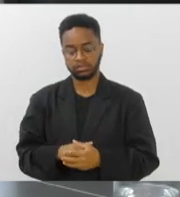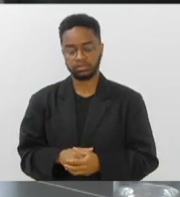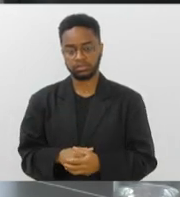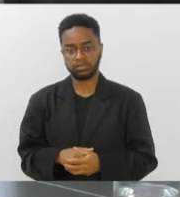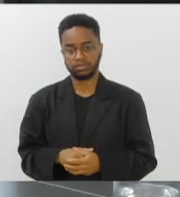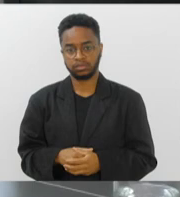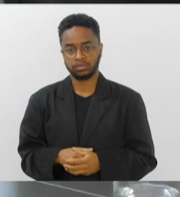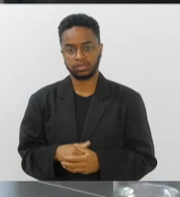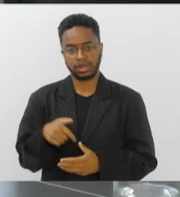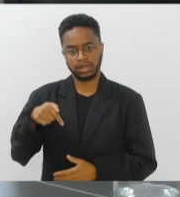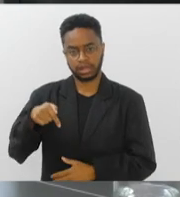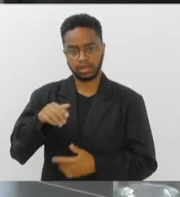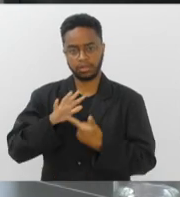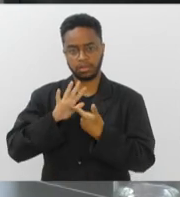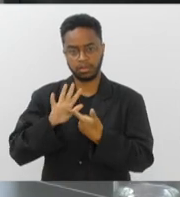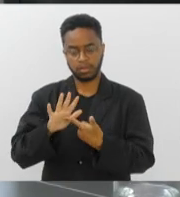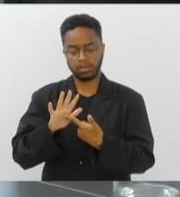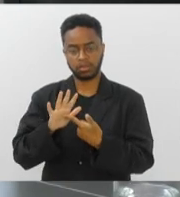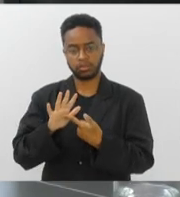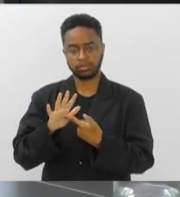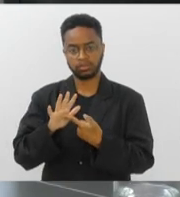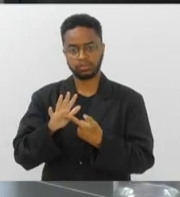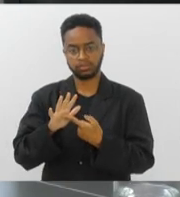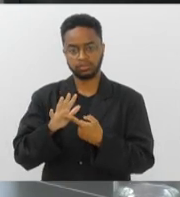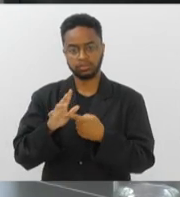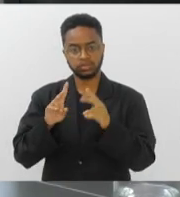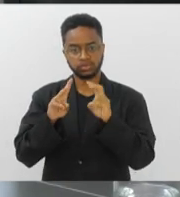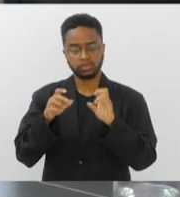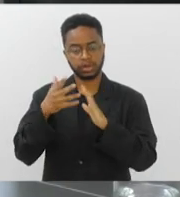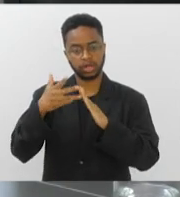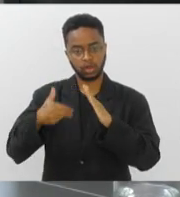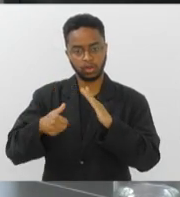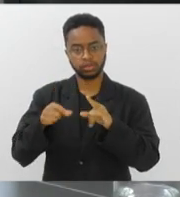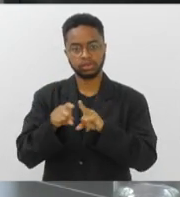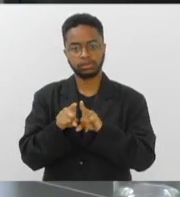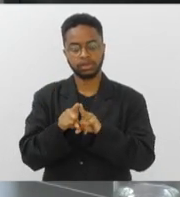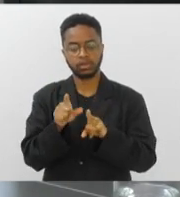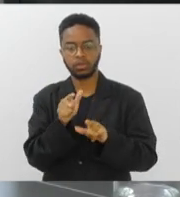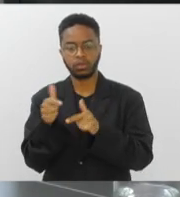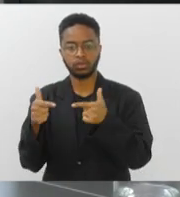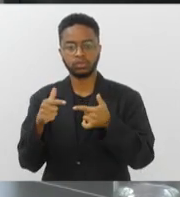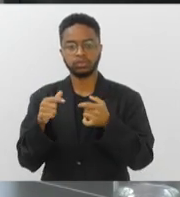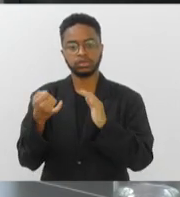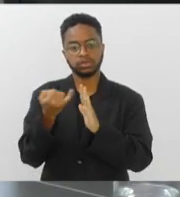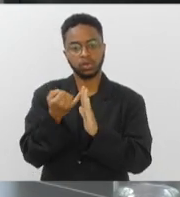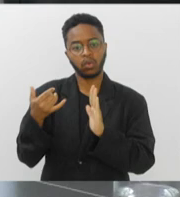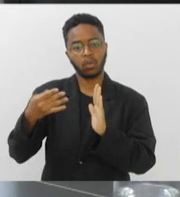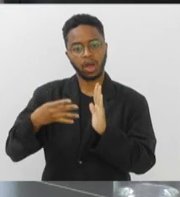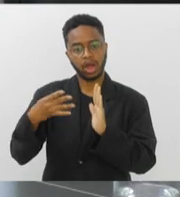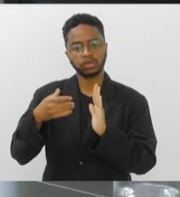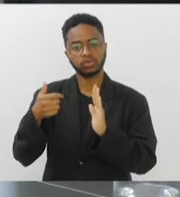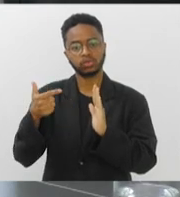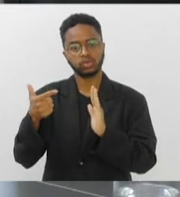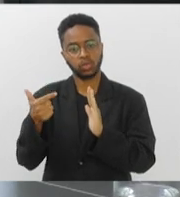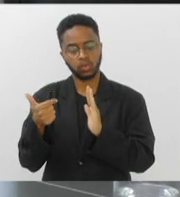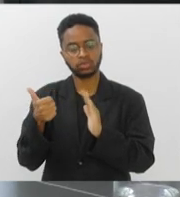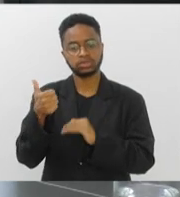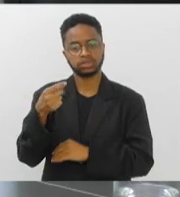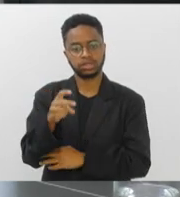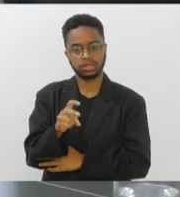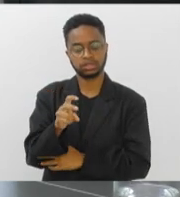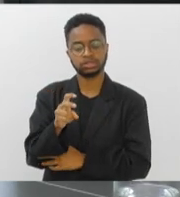no que fala assegurar, fala exatamente dos quilombos, depois no inciso 4º, inciso 12, inciso